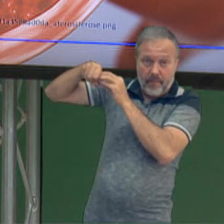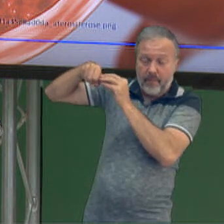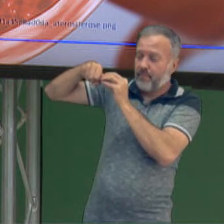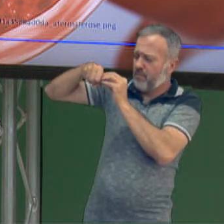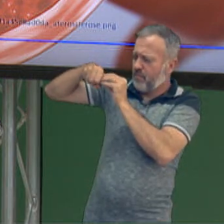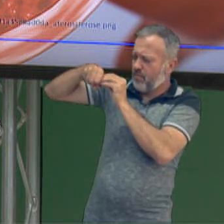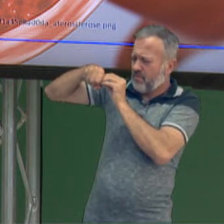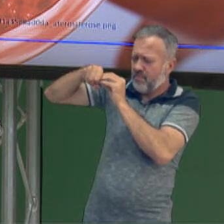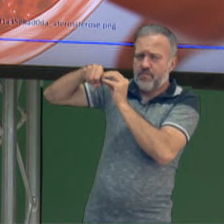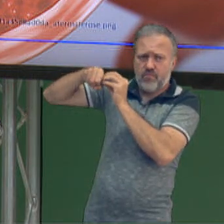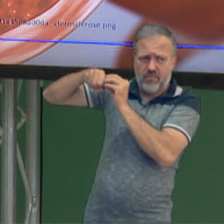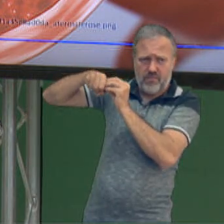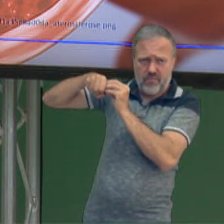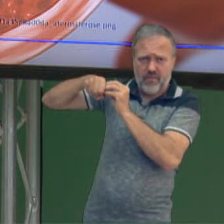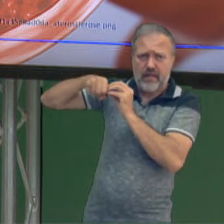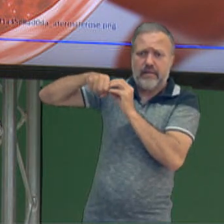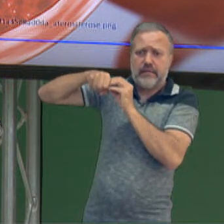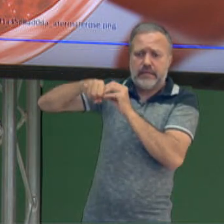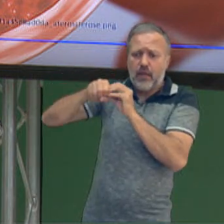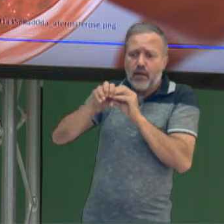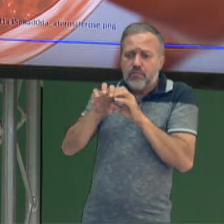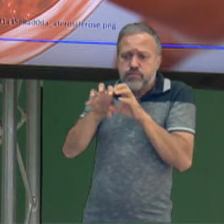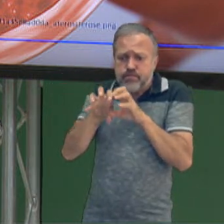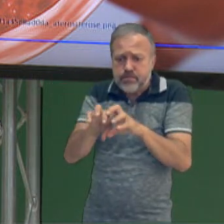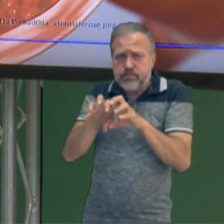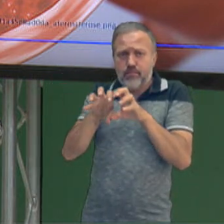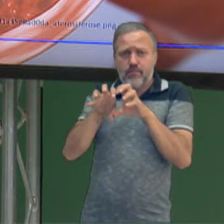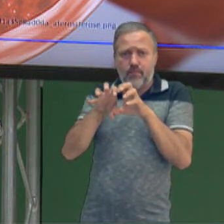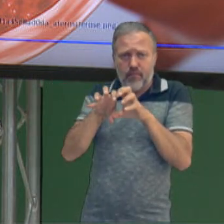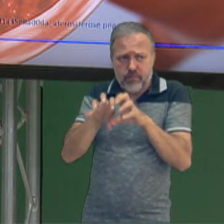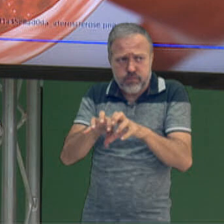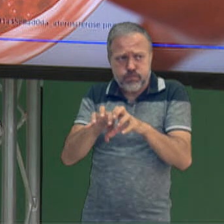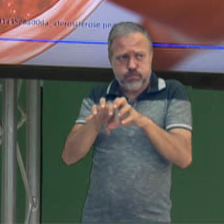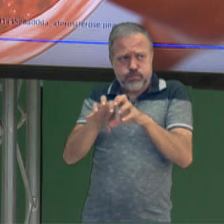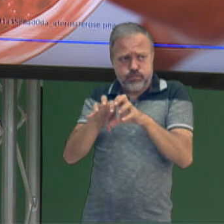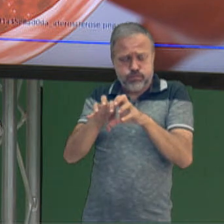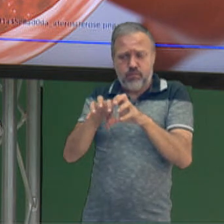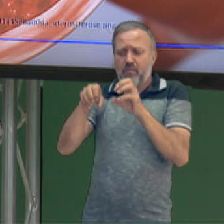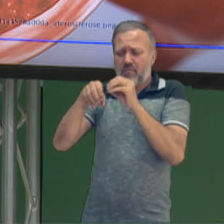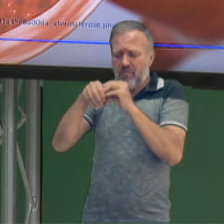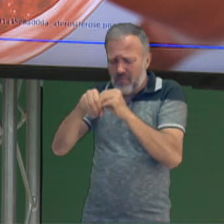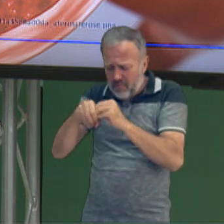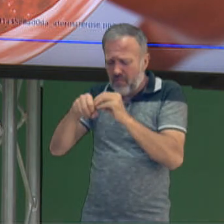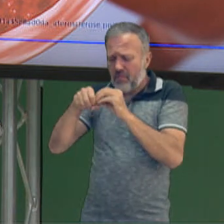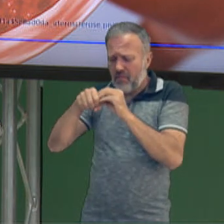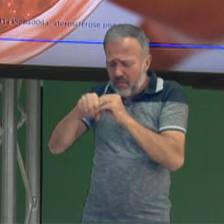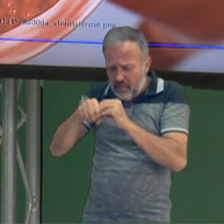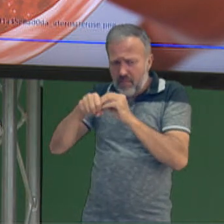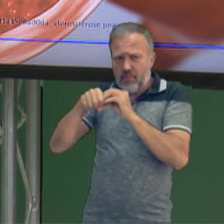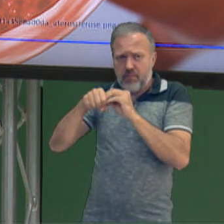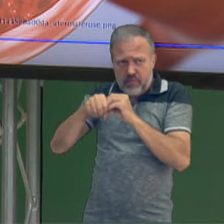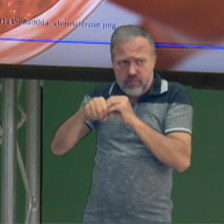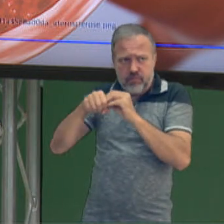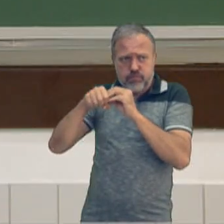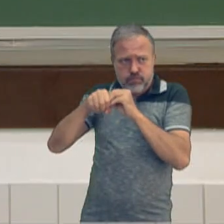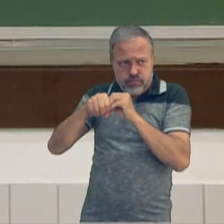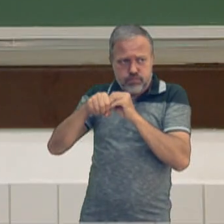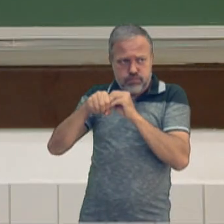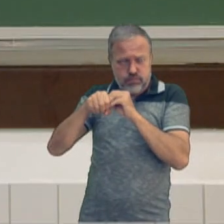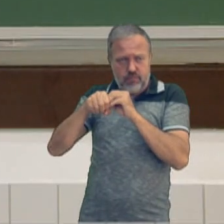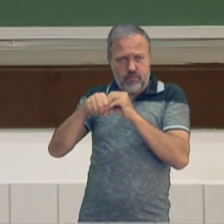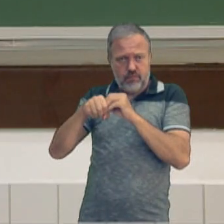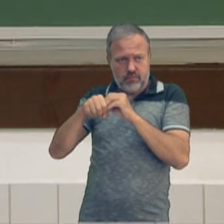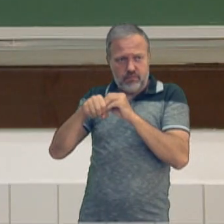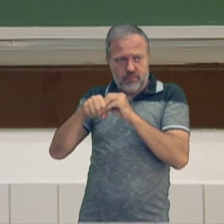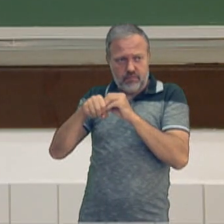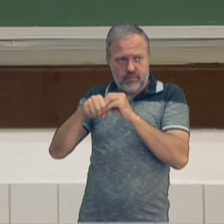mesma. Então, você aumenta a pressão arterial, porque o sangue tem que ser jogado com mais pressão, porque ele tem menos espaço para